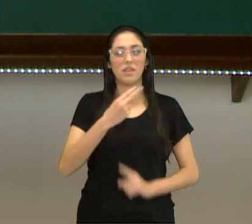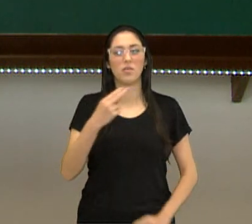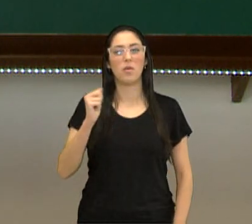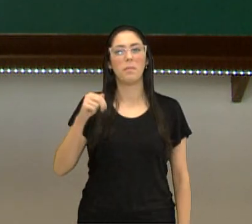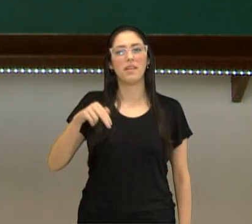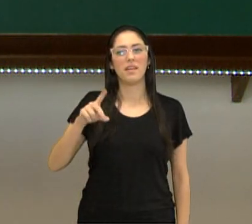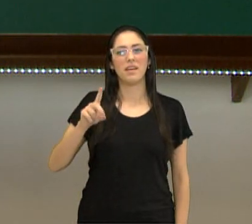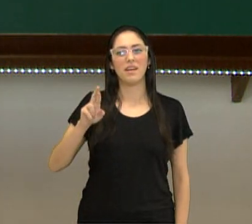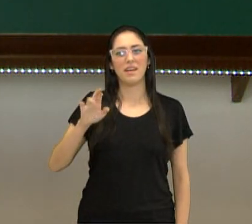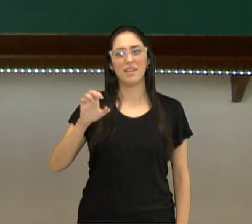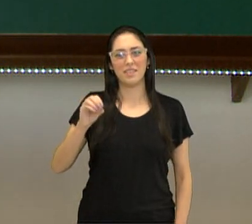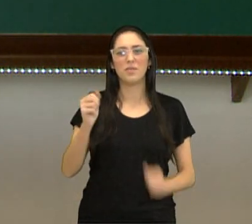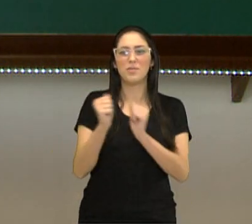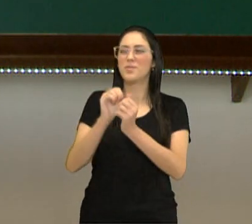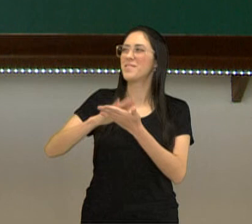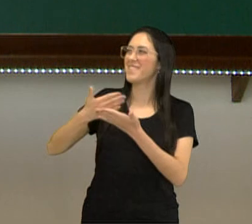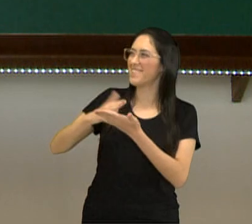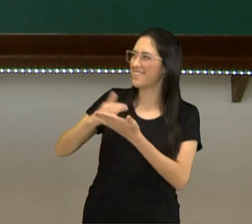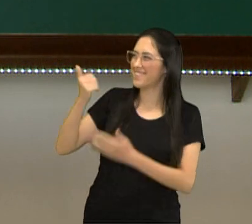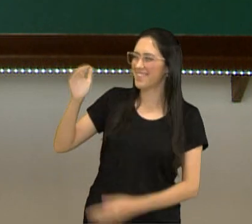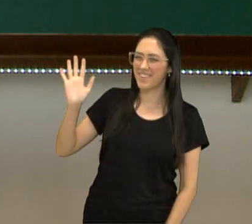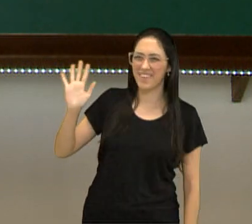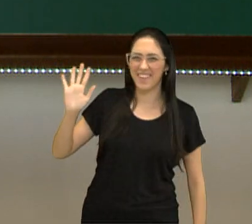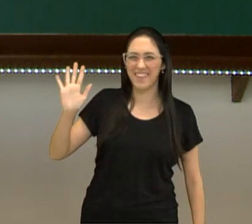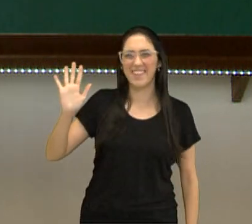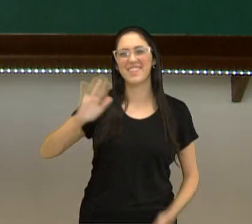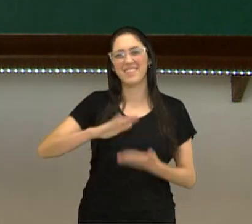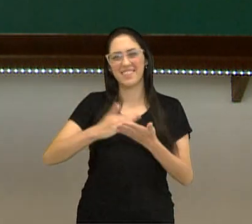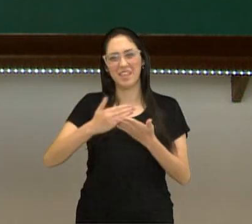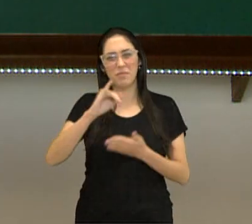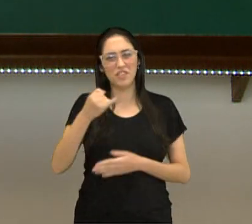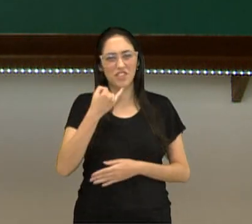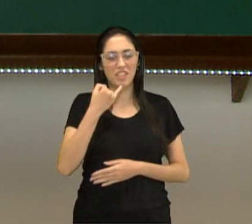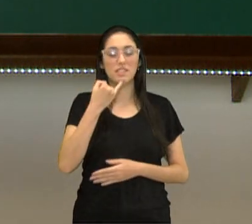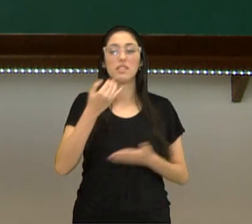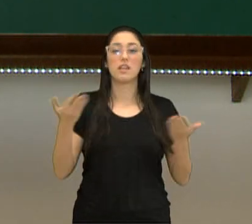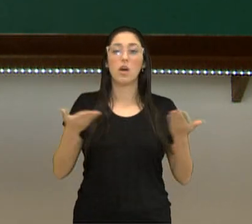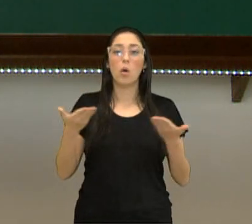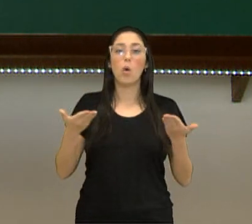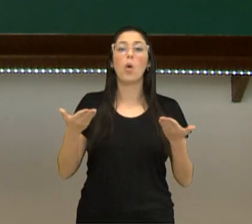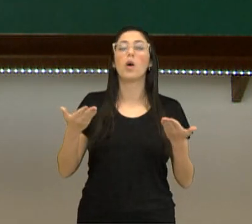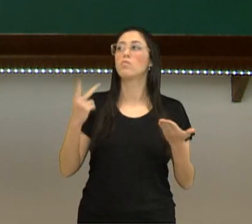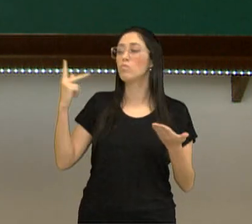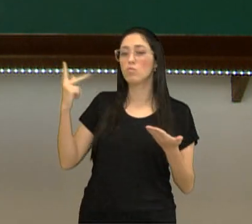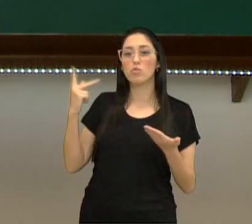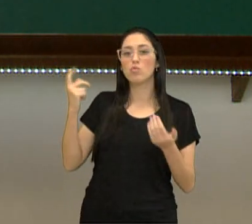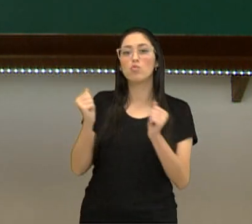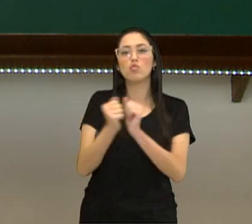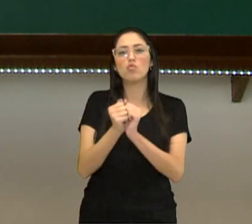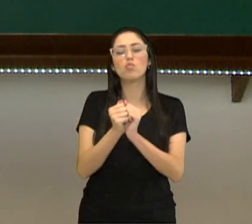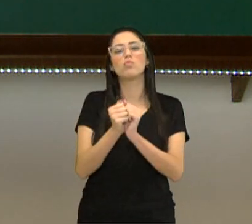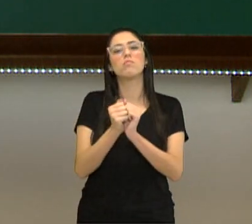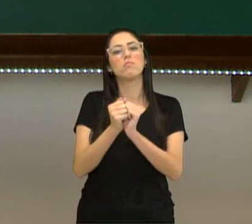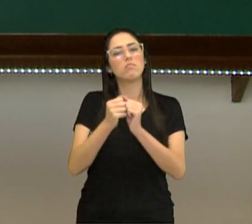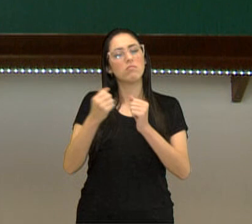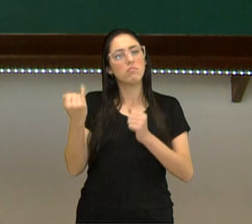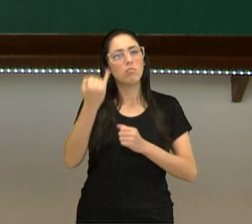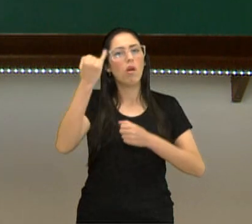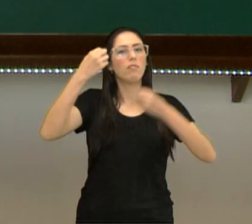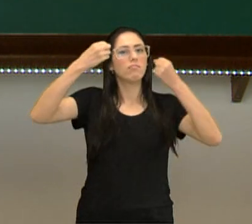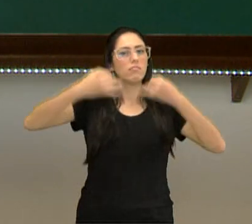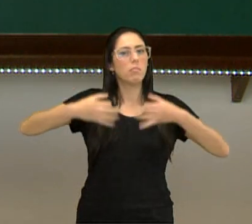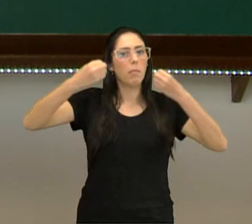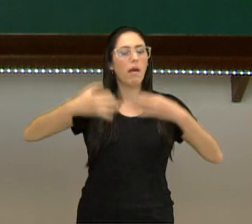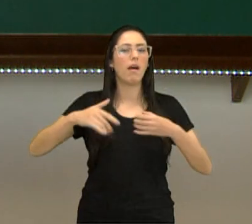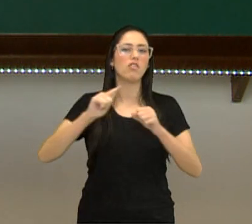e juntamente comigo temos aqui a Jéssica. Olá, Jéssica, tudo bem? E nós dois vamos levar até você um pouquinho da geografia.